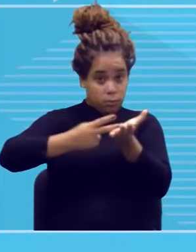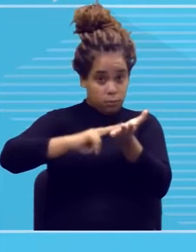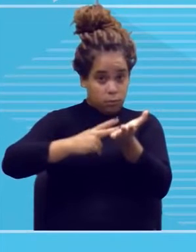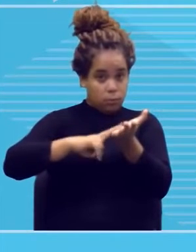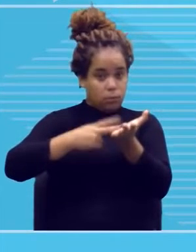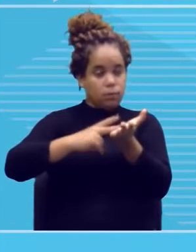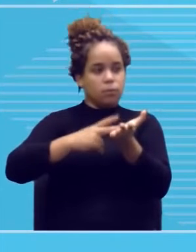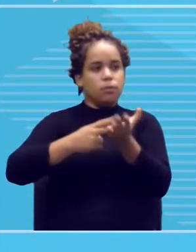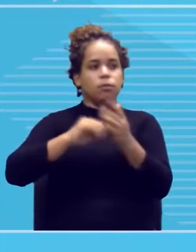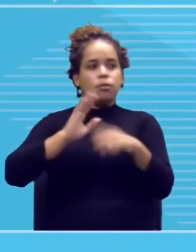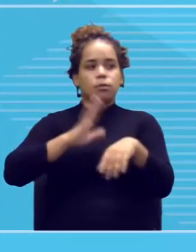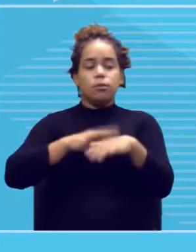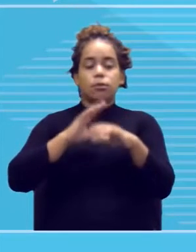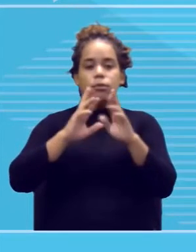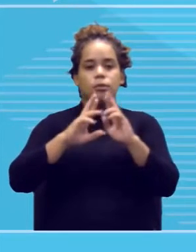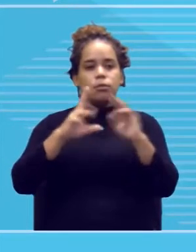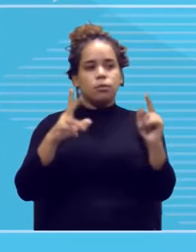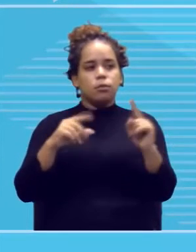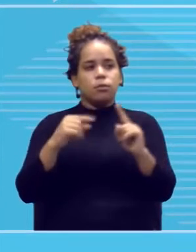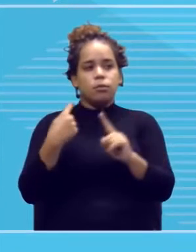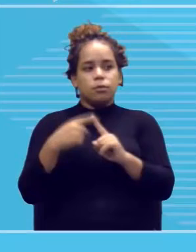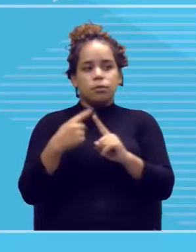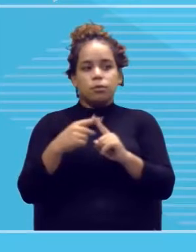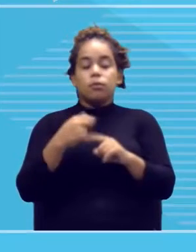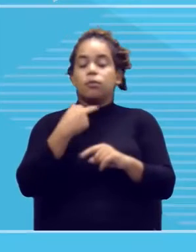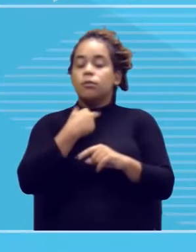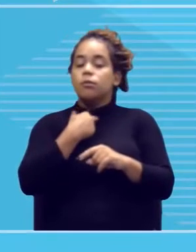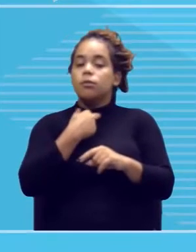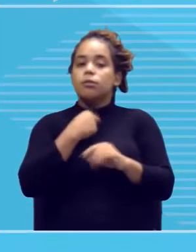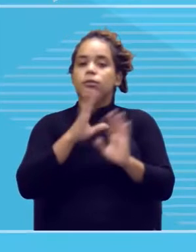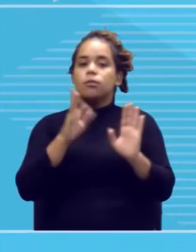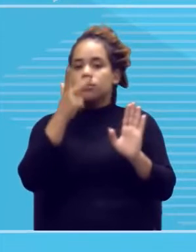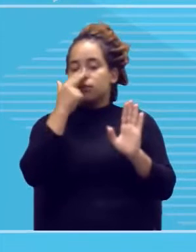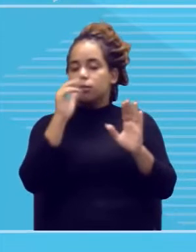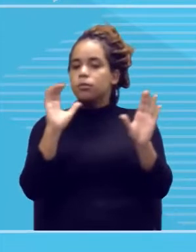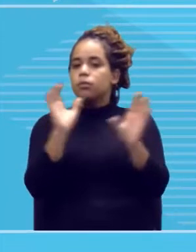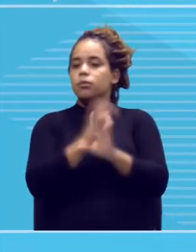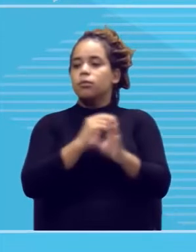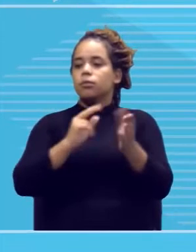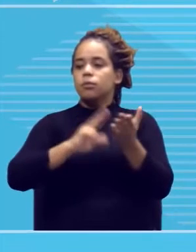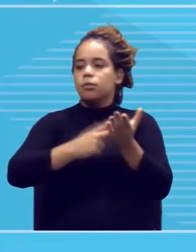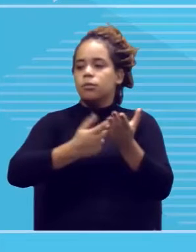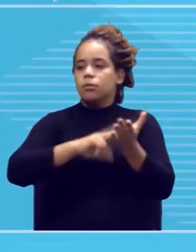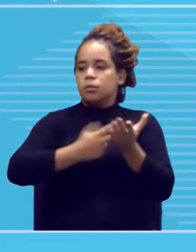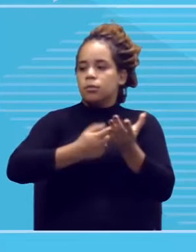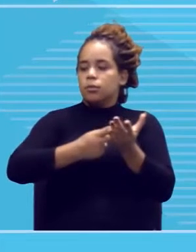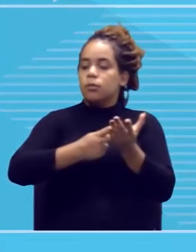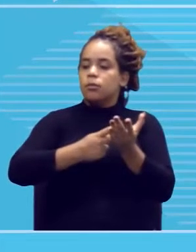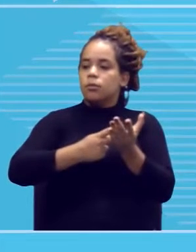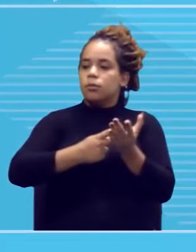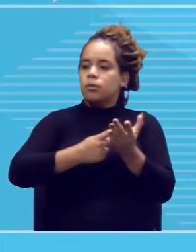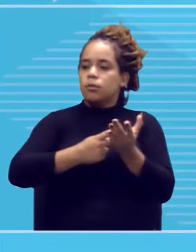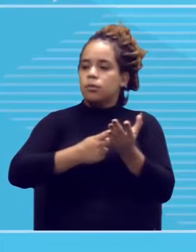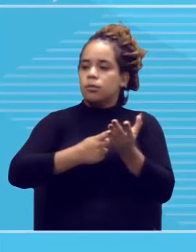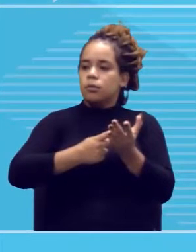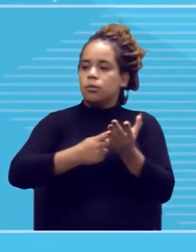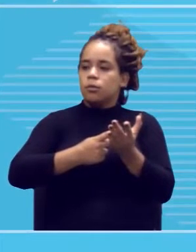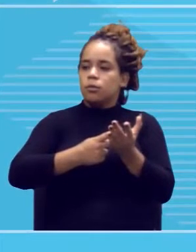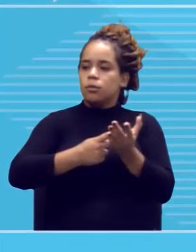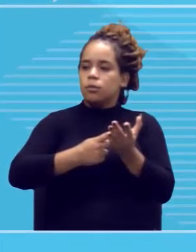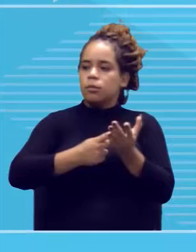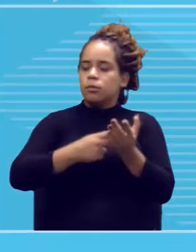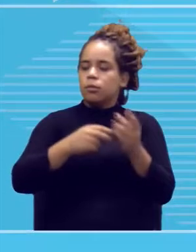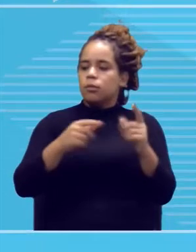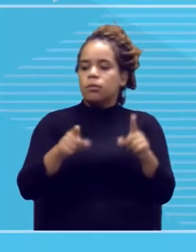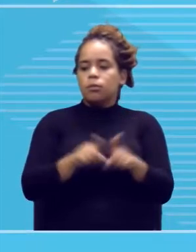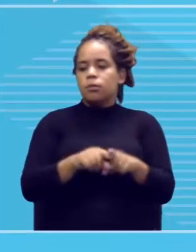um pouco complicado porque você não pode fechar uma tradução exata para verbo modal por vezes quando a gente trata de verbo